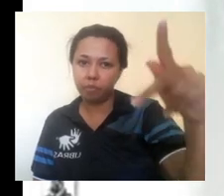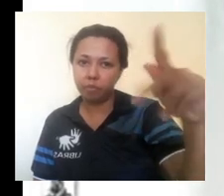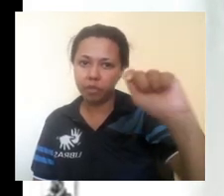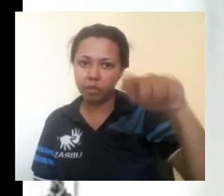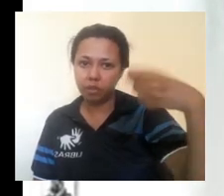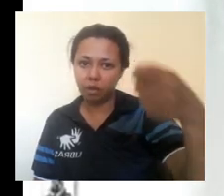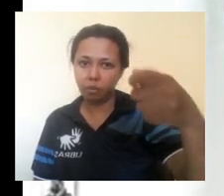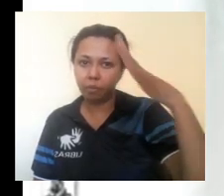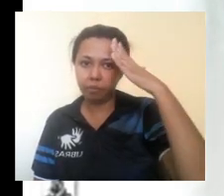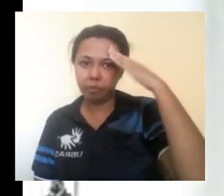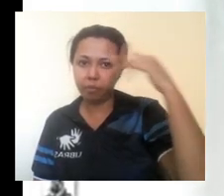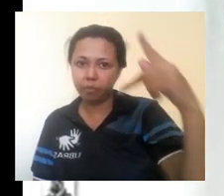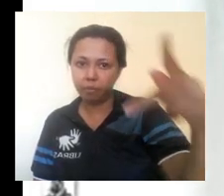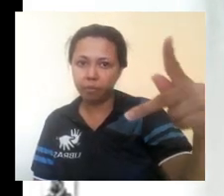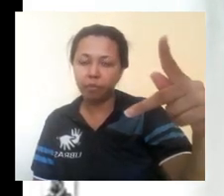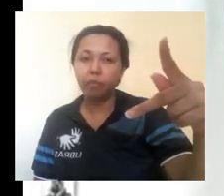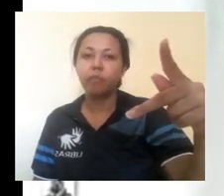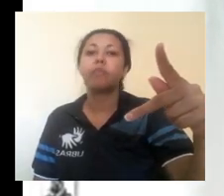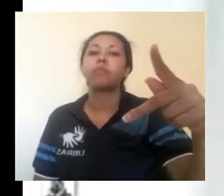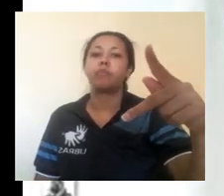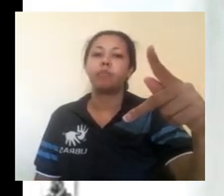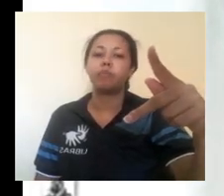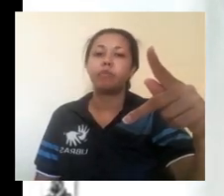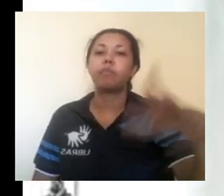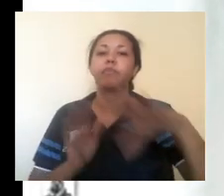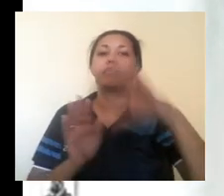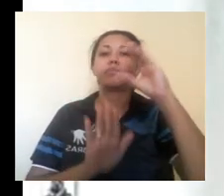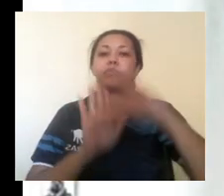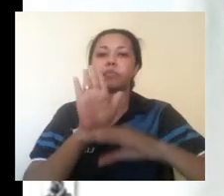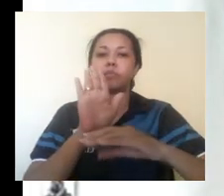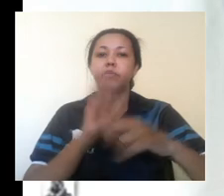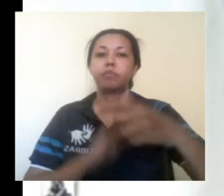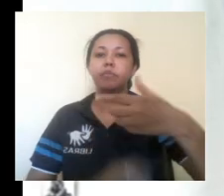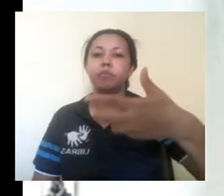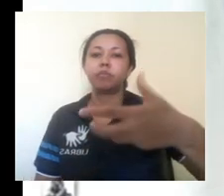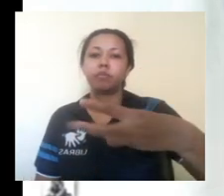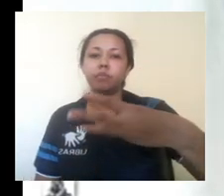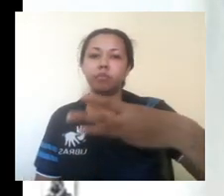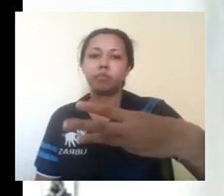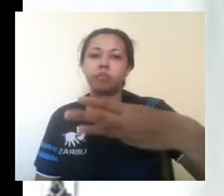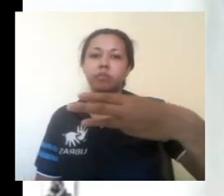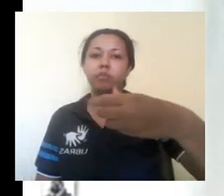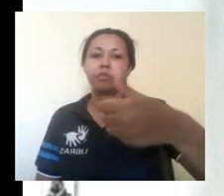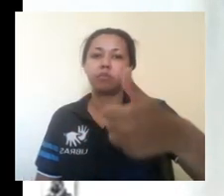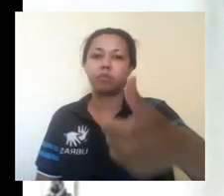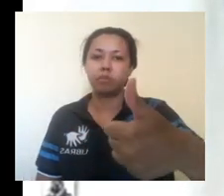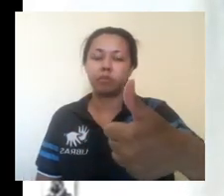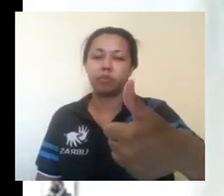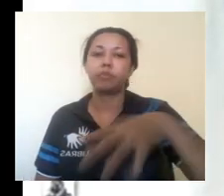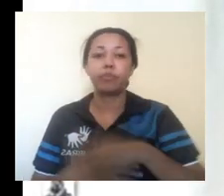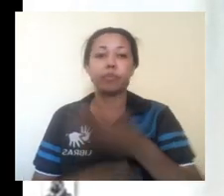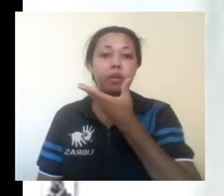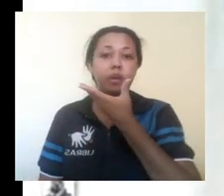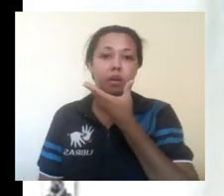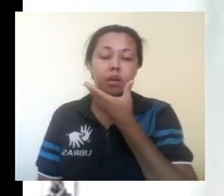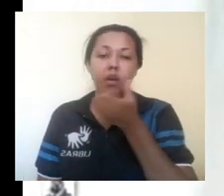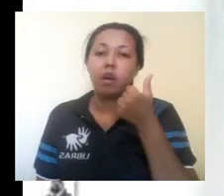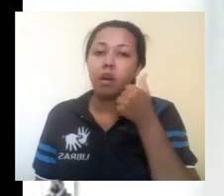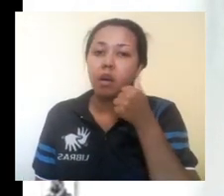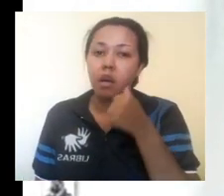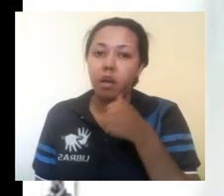educando o seu filho, fala para ele, olha, a Bíblia diz assim, a palavra de Deus diz que a gente deve agir assim, né? Falar